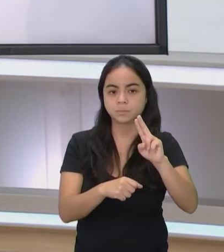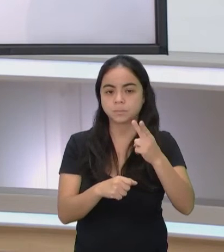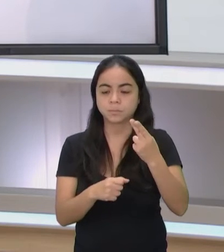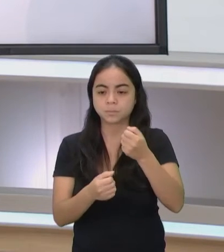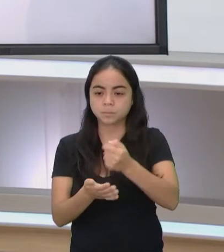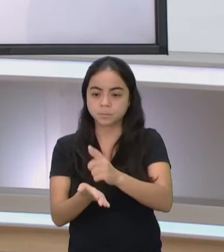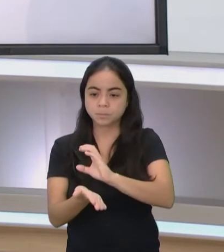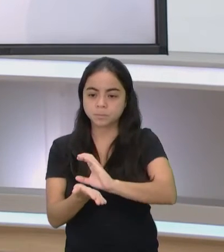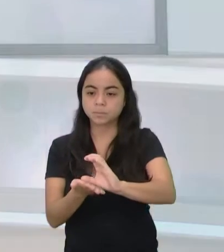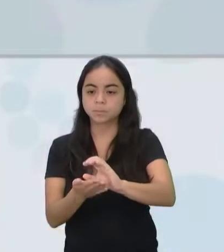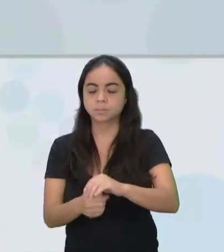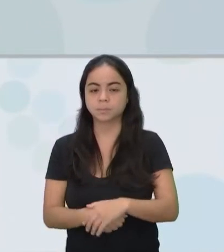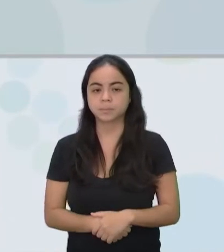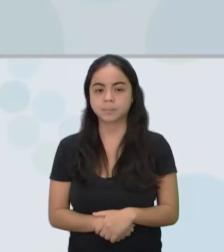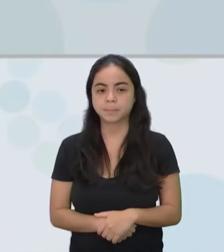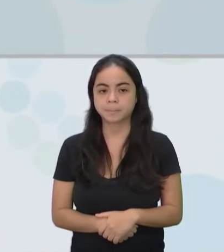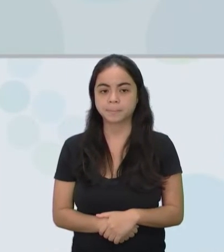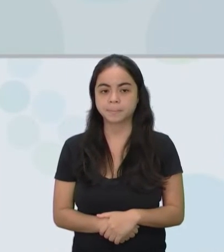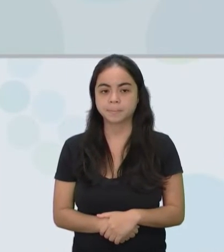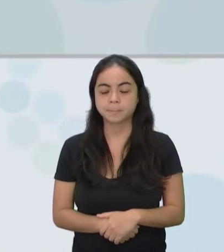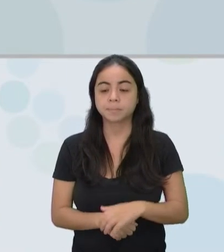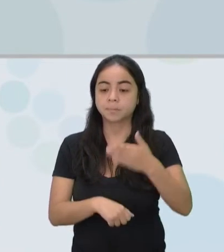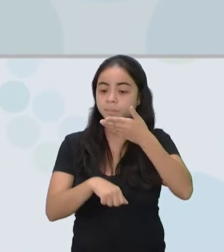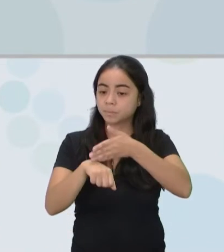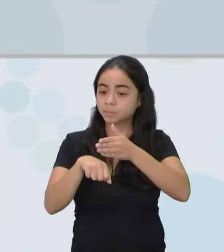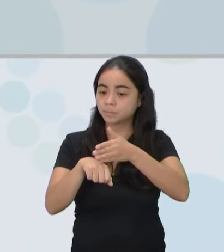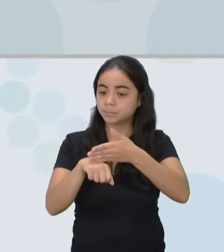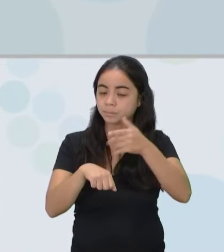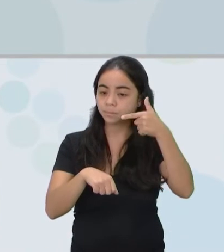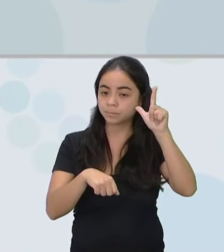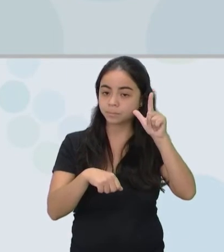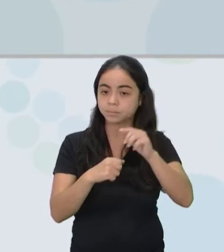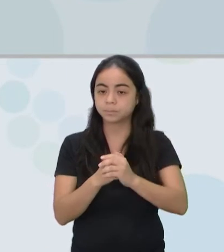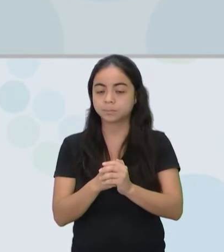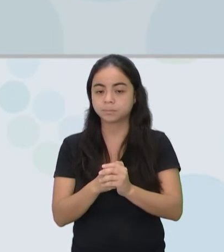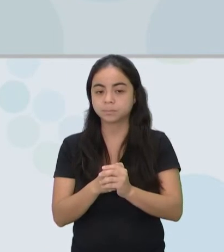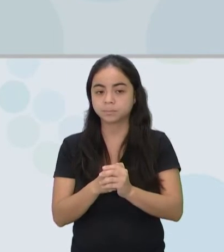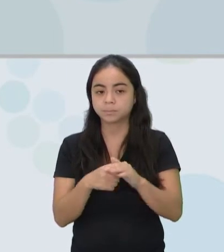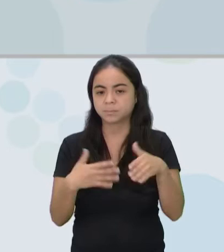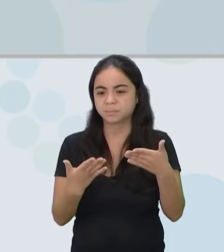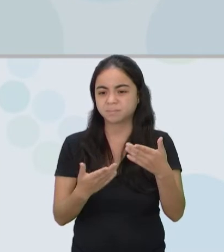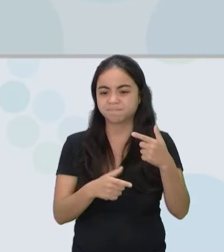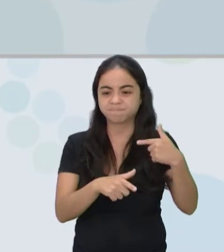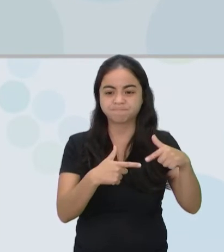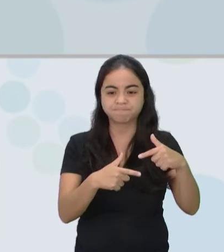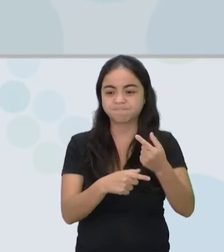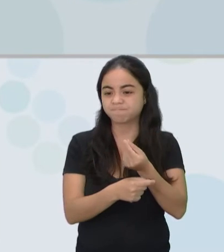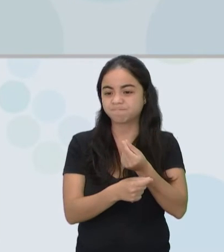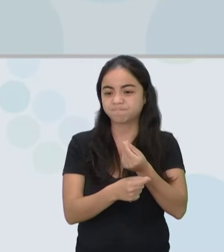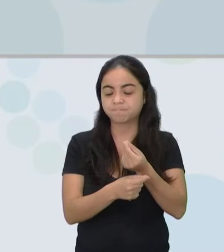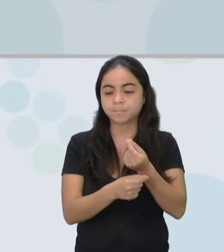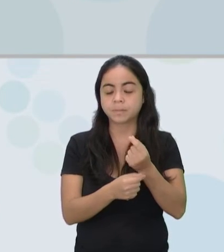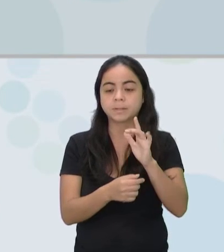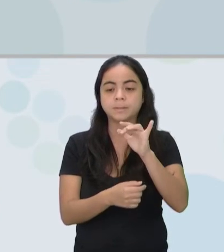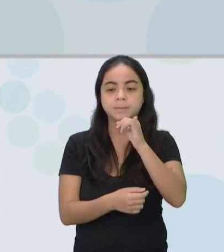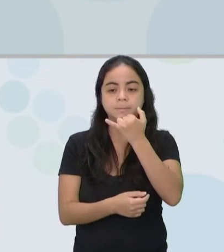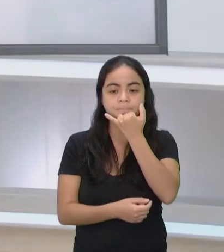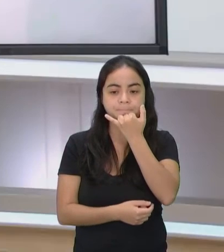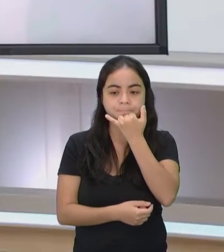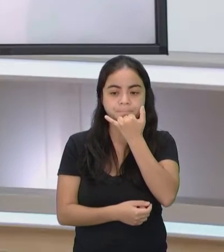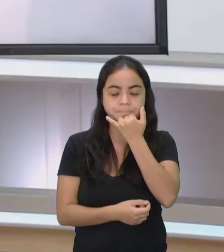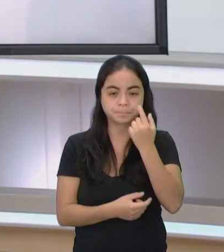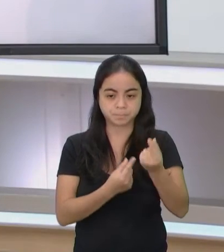ele à vista. Aquele é o exercício anterior. Esse exercício, ele não tem o dinheiro, ele vai fazer um empréstimo e vai